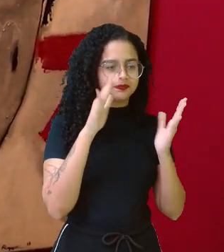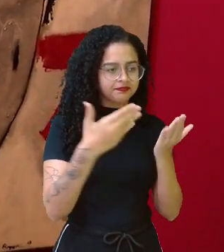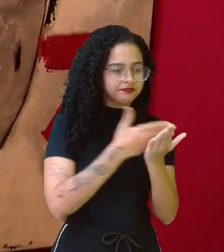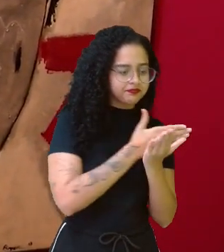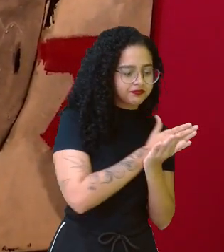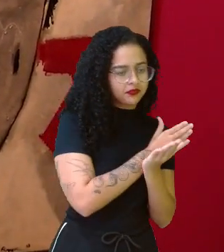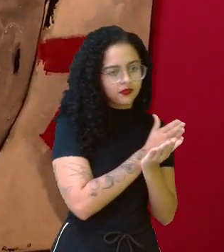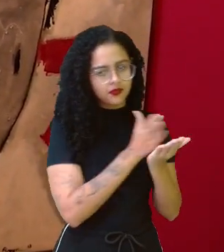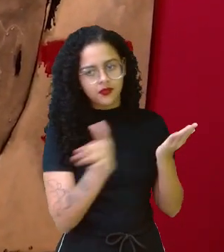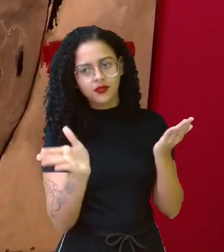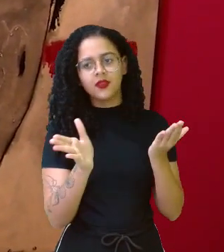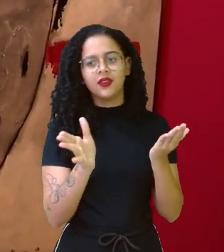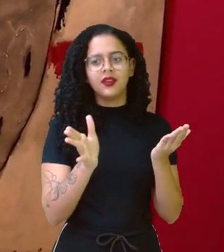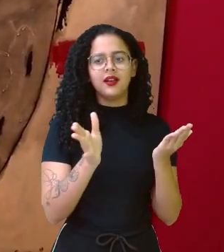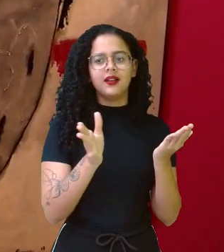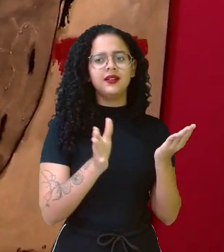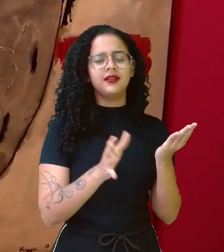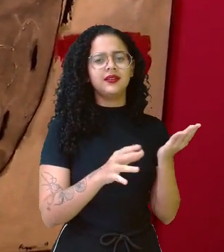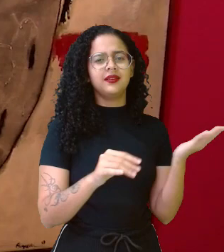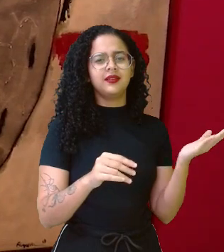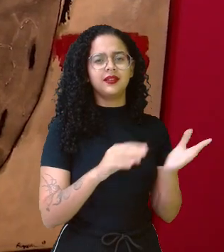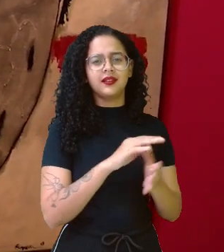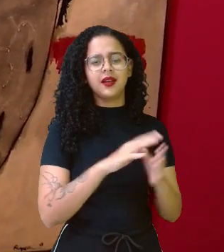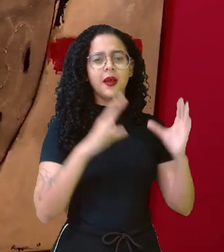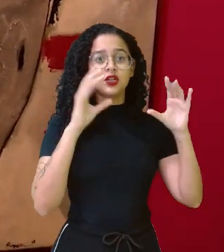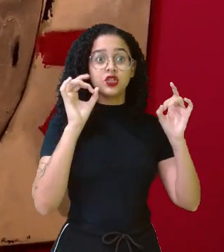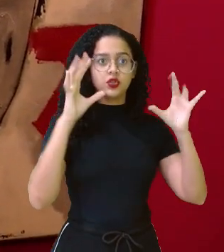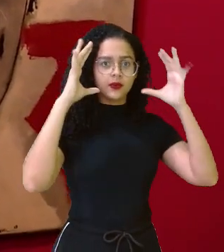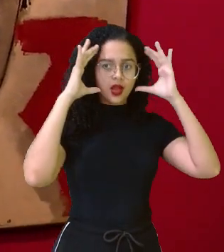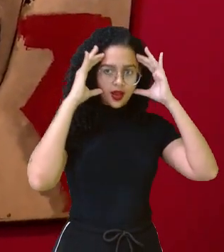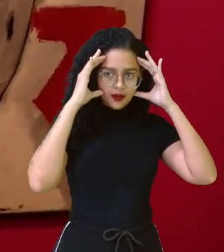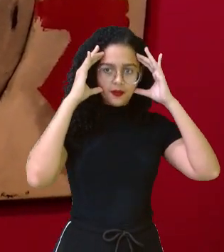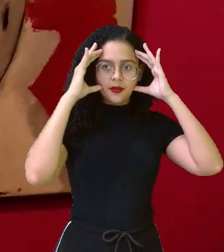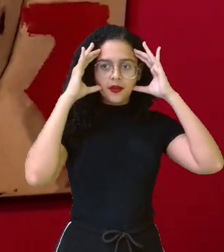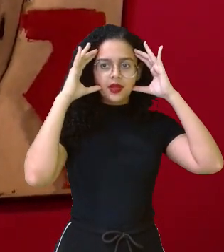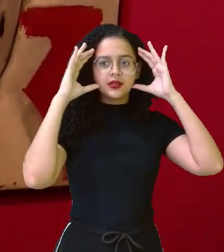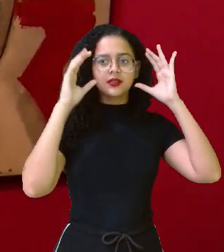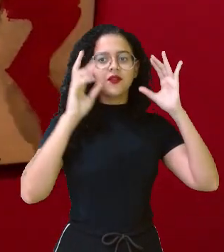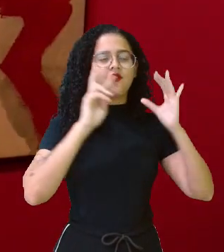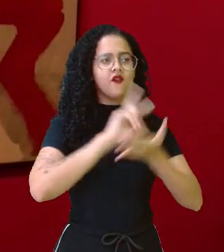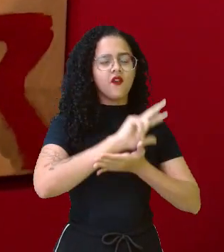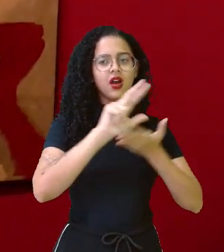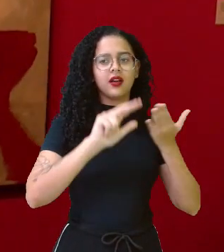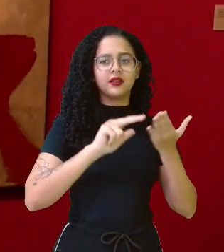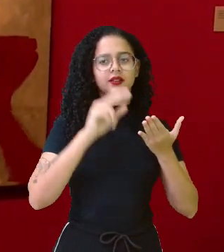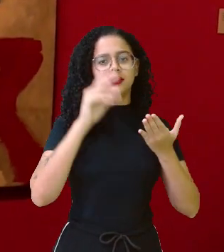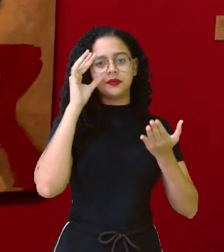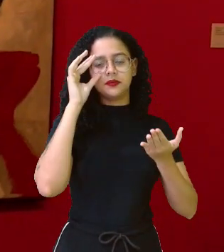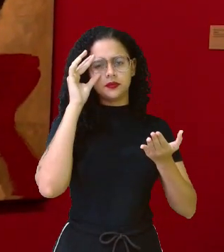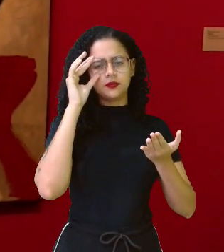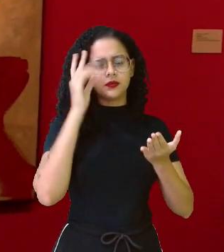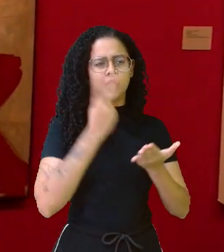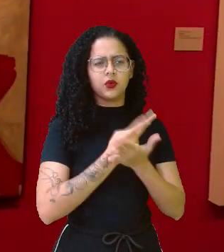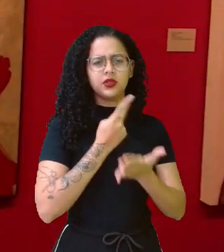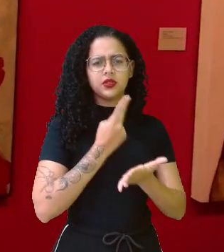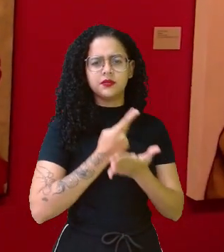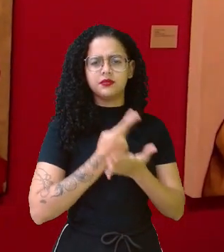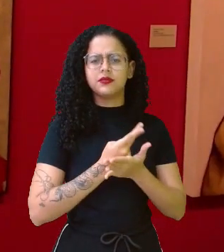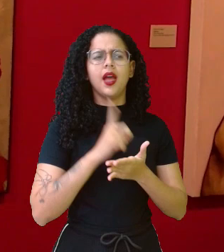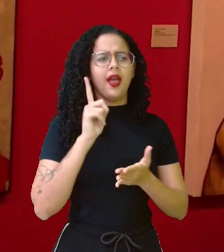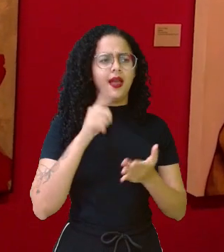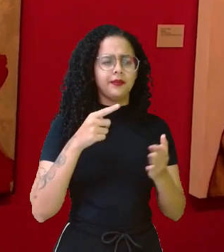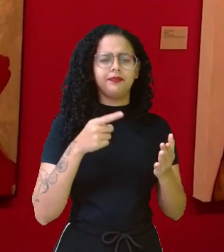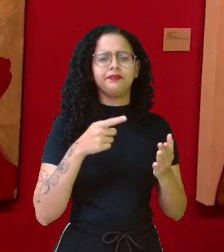a cabeça, né? Ela pega só a cabeça, que a gente tá vendo várias situações assim. Sim. Né? Isso é bem típico do